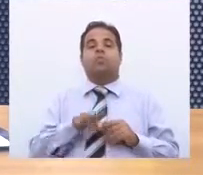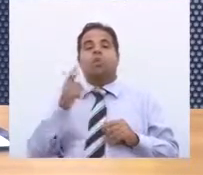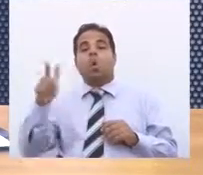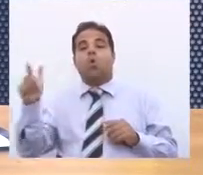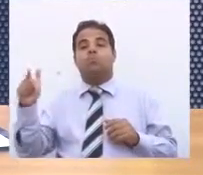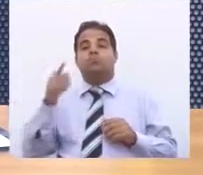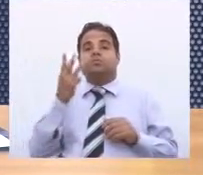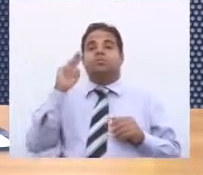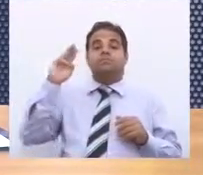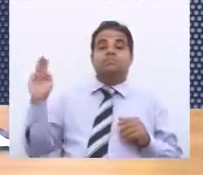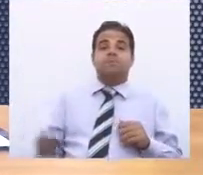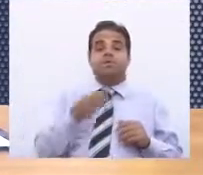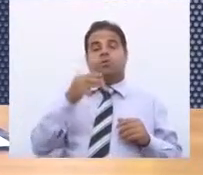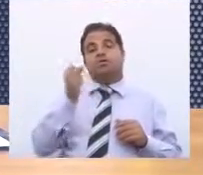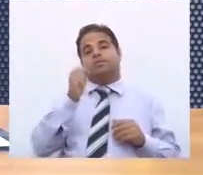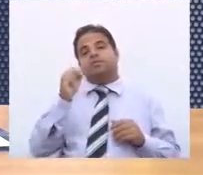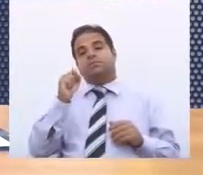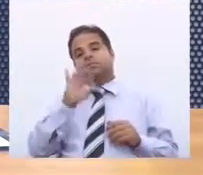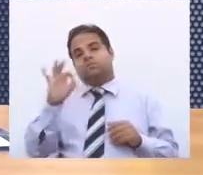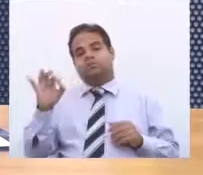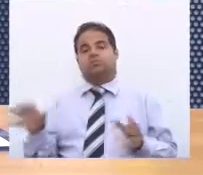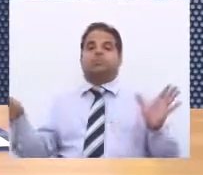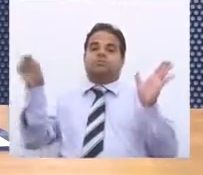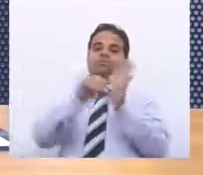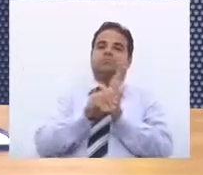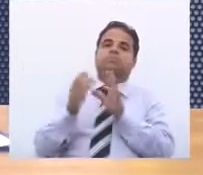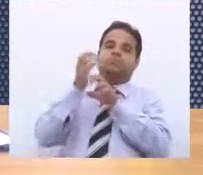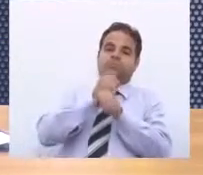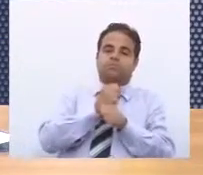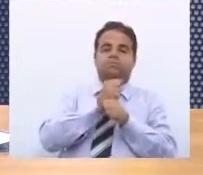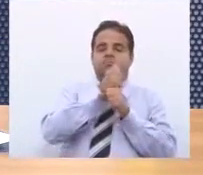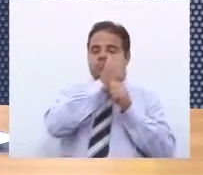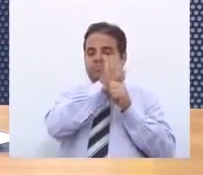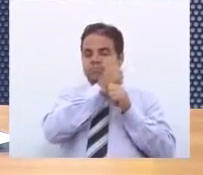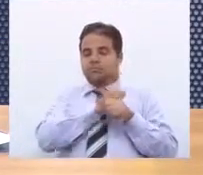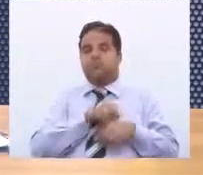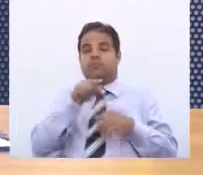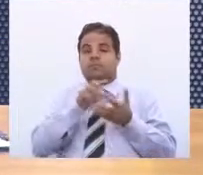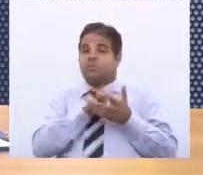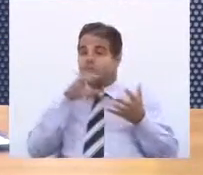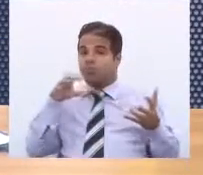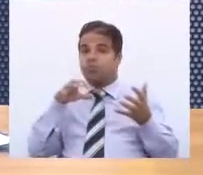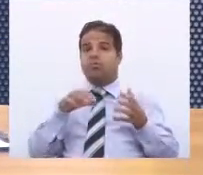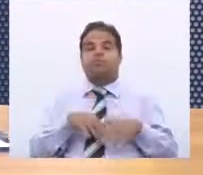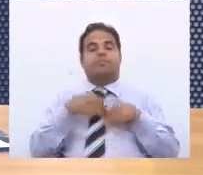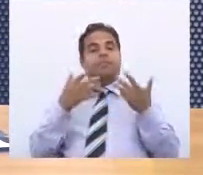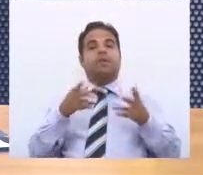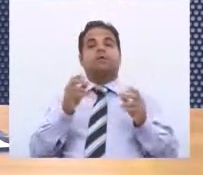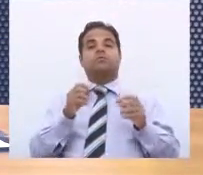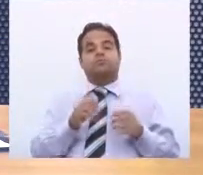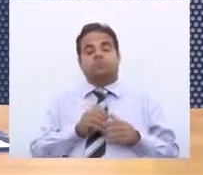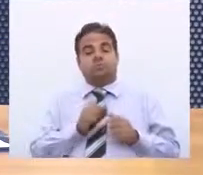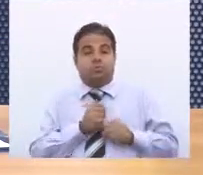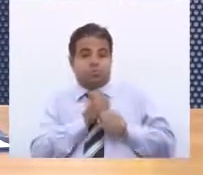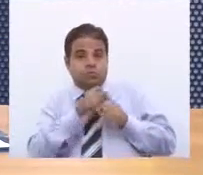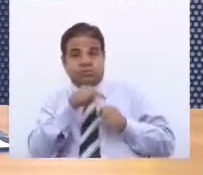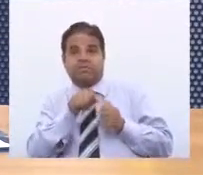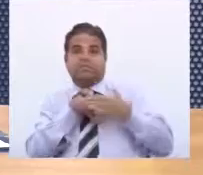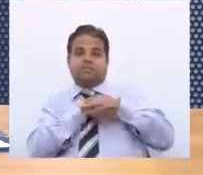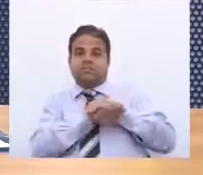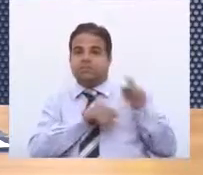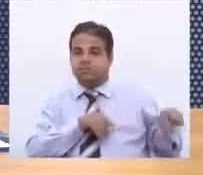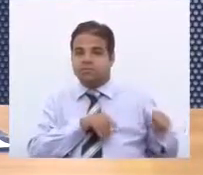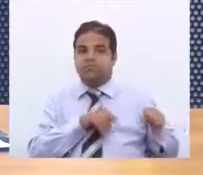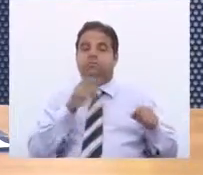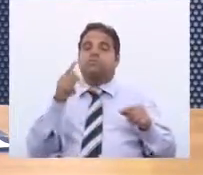outros R$ 3.800.000 serão acrescidos a este volume para constituir essa reserva, para